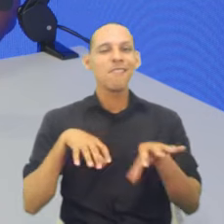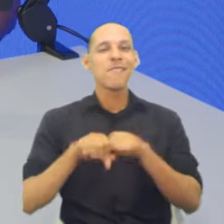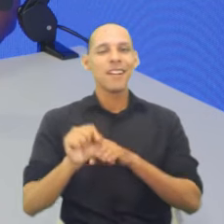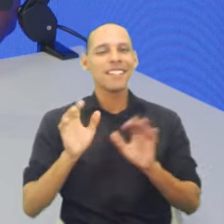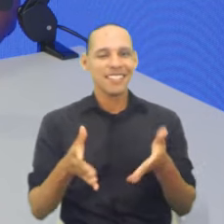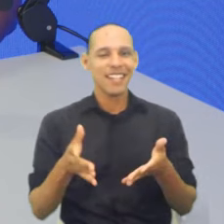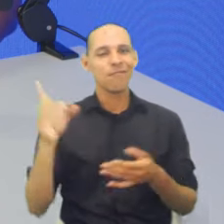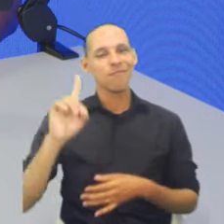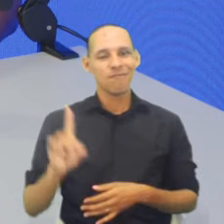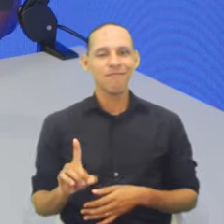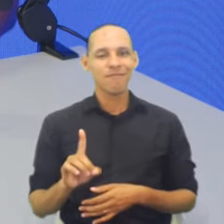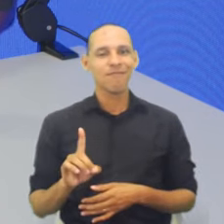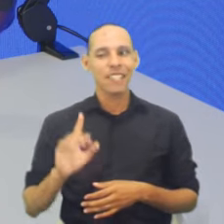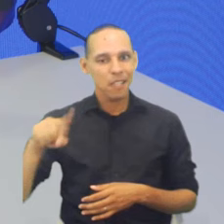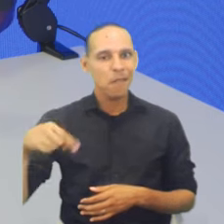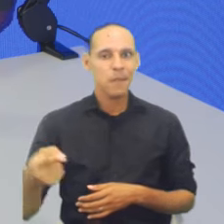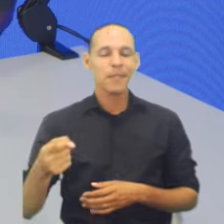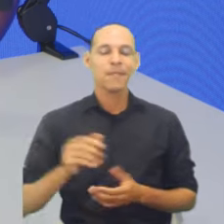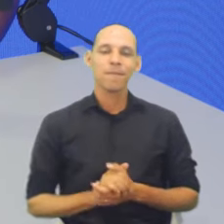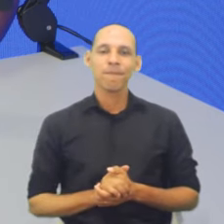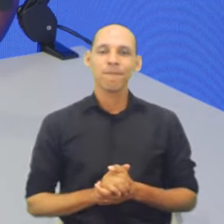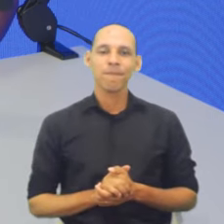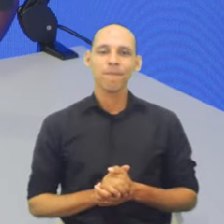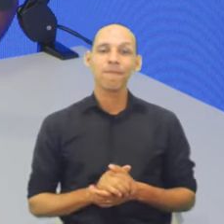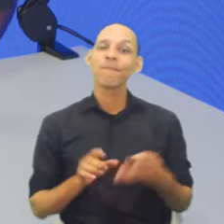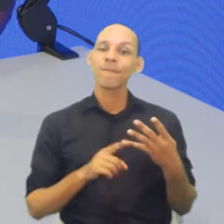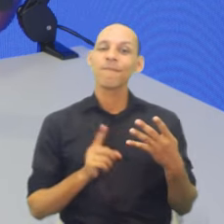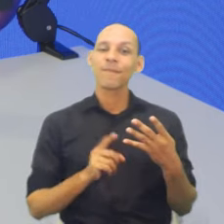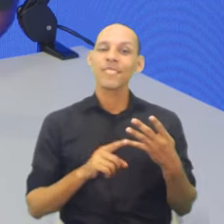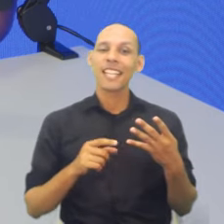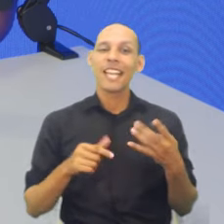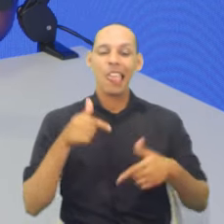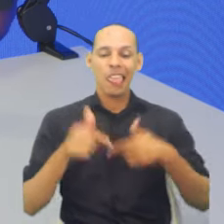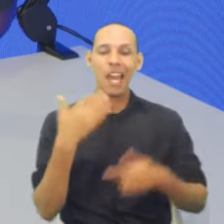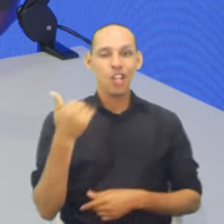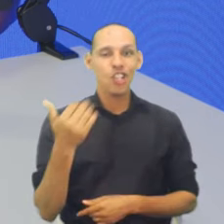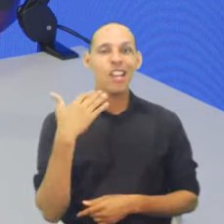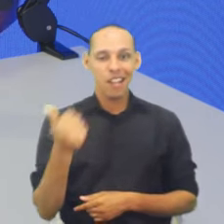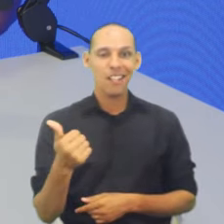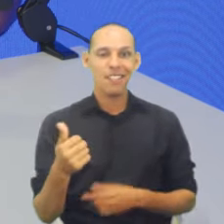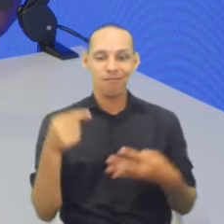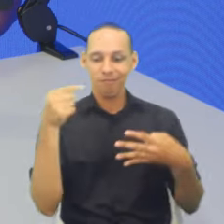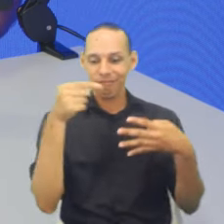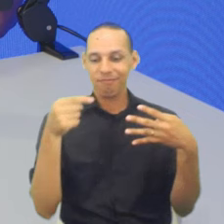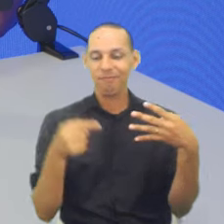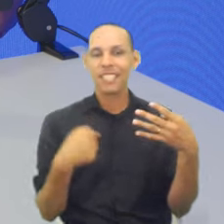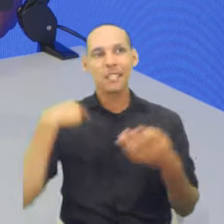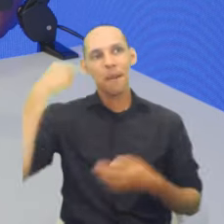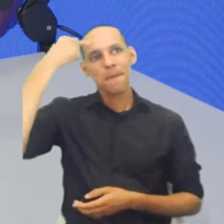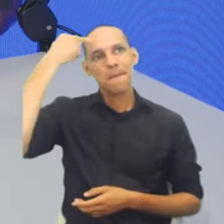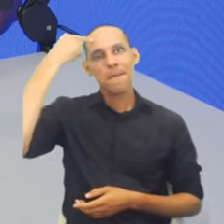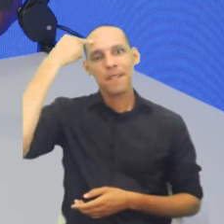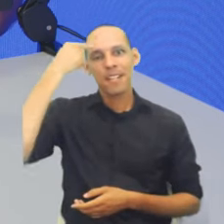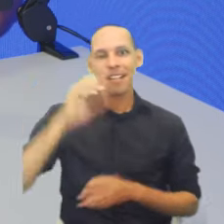deficiência aconteceu e o privilégio de trabalho bater na porta da minha casa para retornar ao trabalho então quando eu penso em